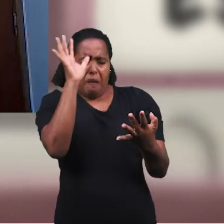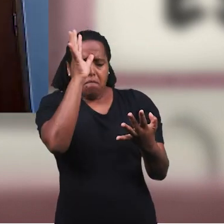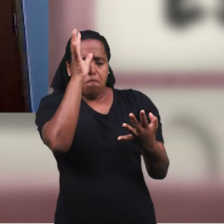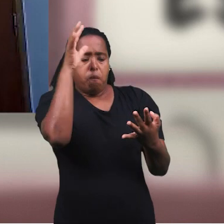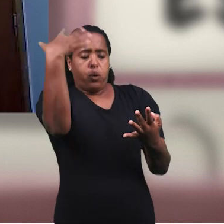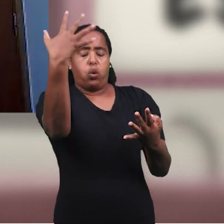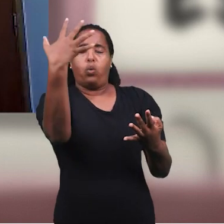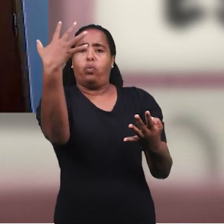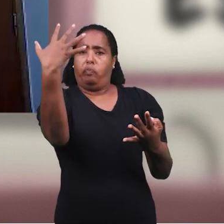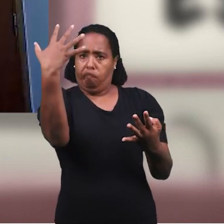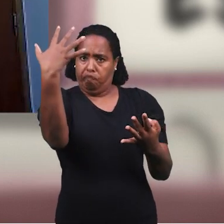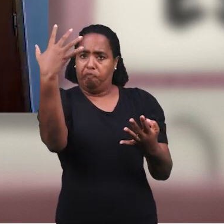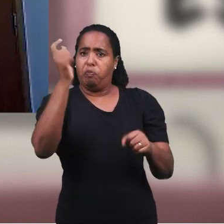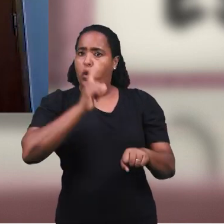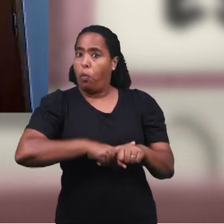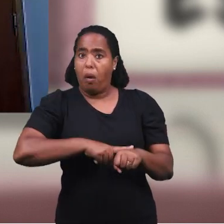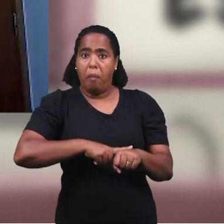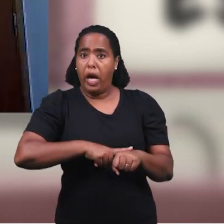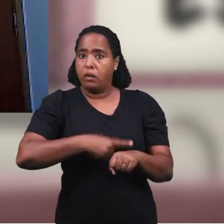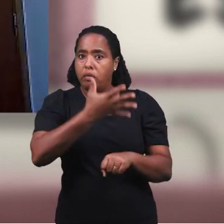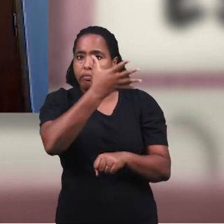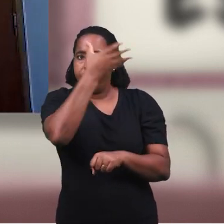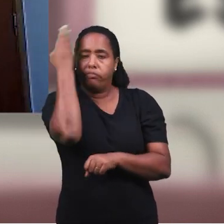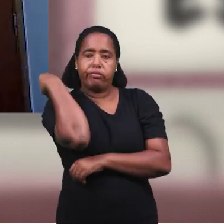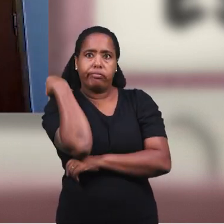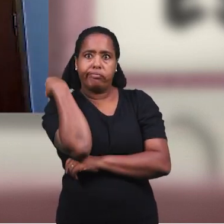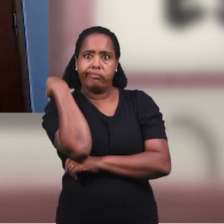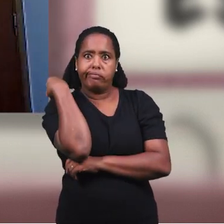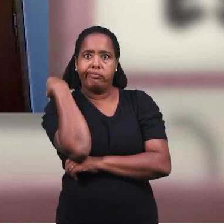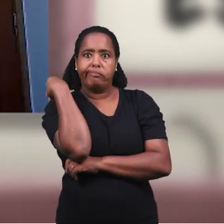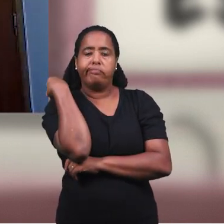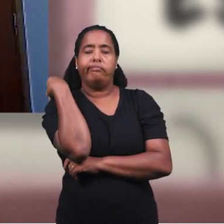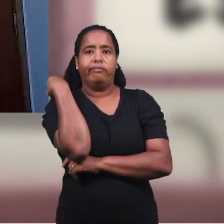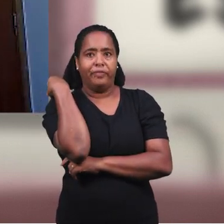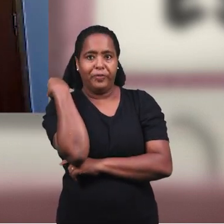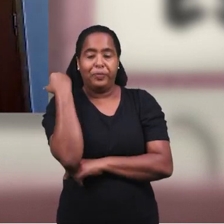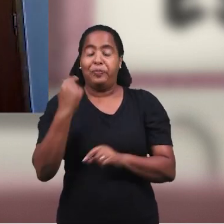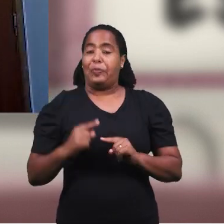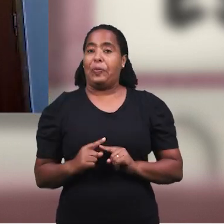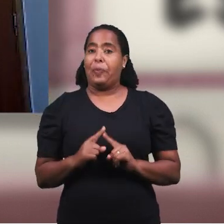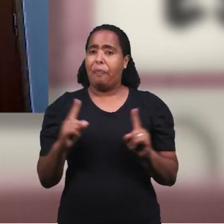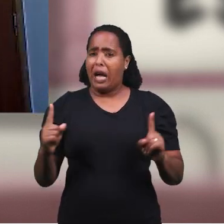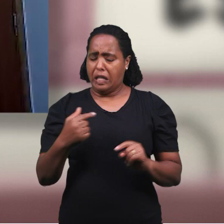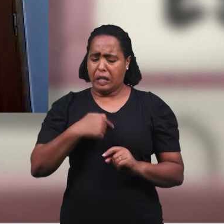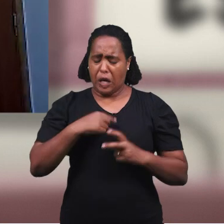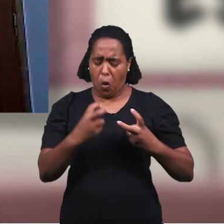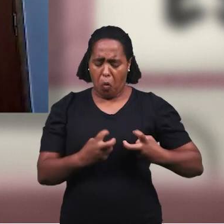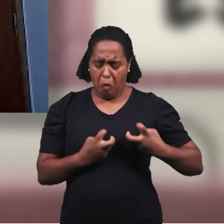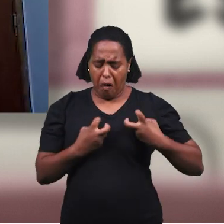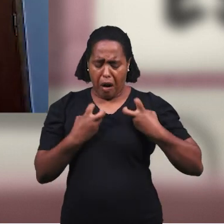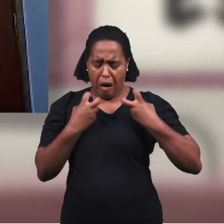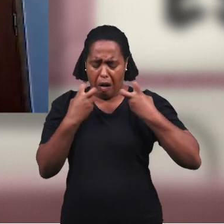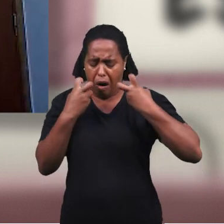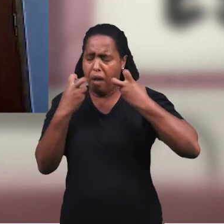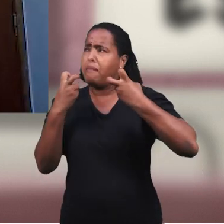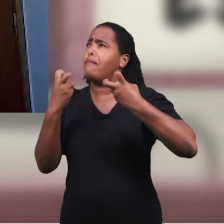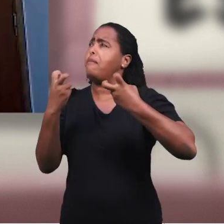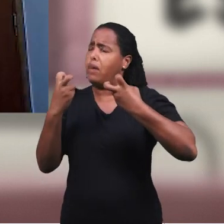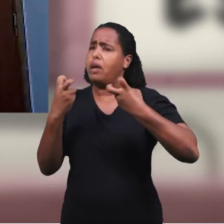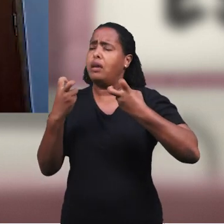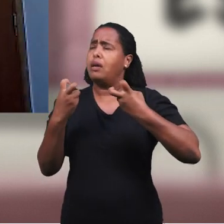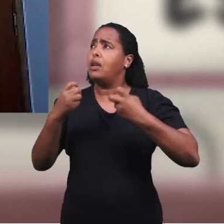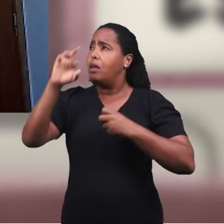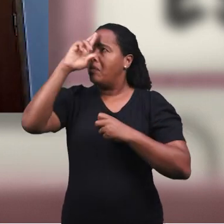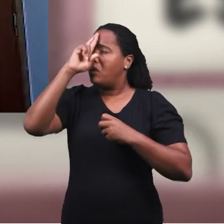resolver essas questões na hora e não conseguia lembrar por nada. Com isso, eu clamei durante a prova para